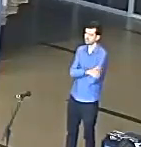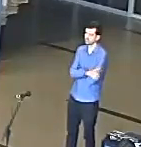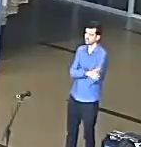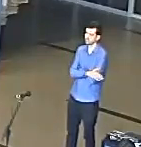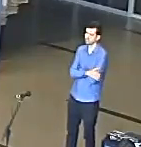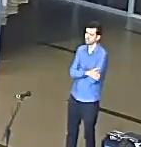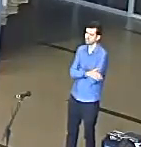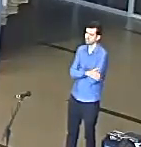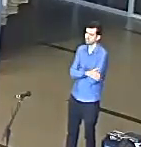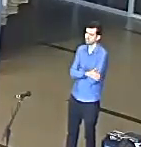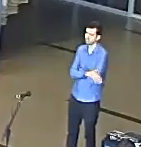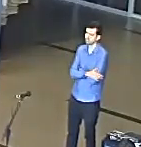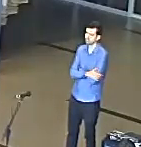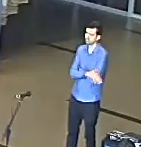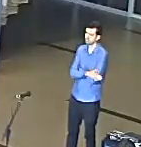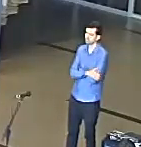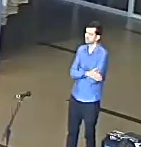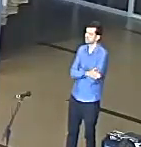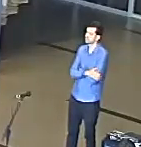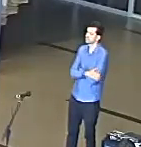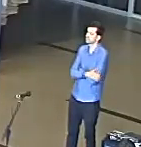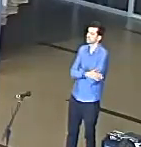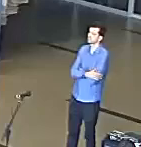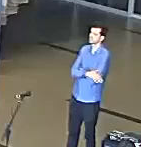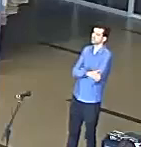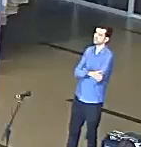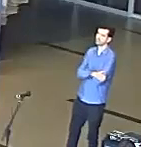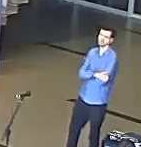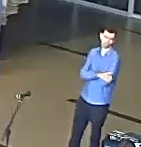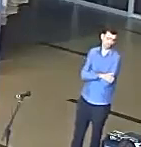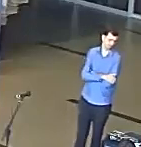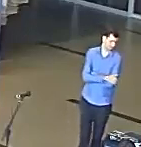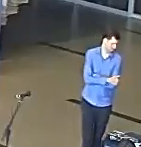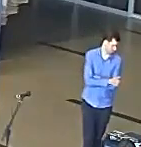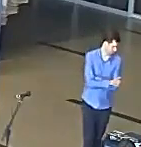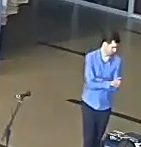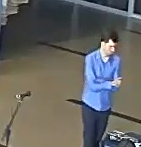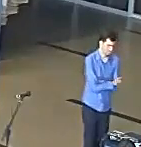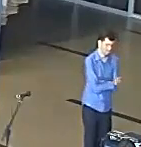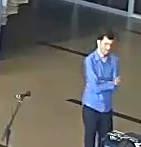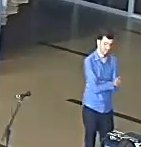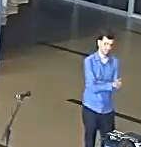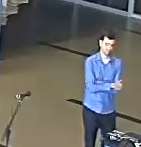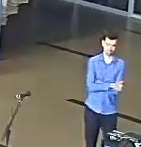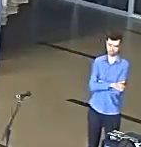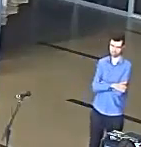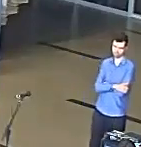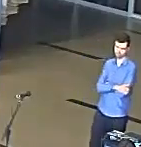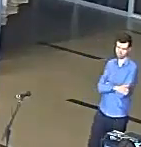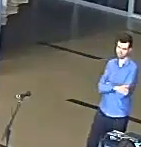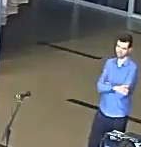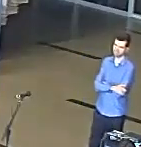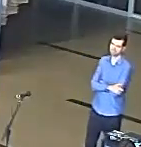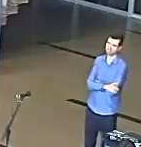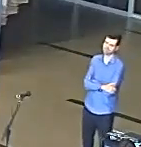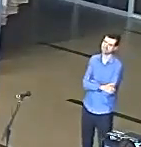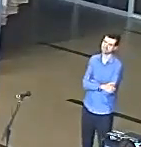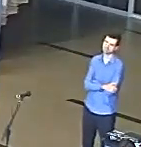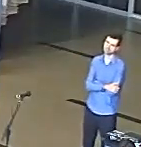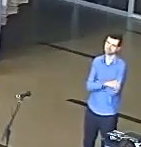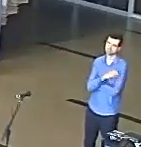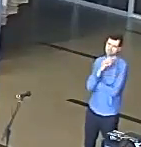Minas no dia anterior e tirar ida e a volta ok 12 horas mas não permite nem isso né E algumas